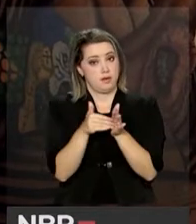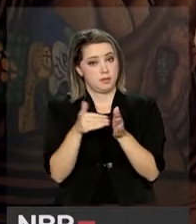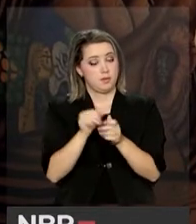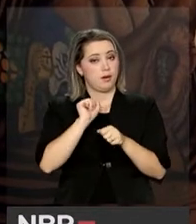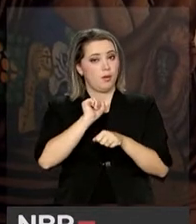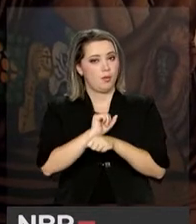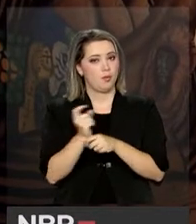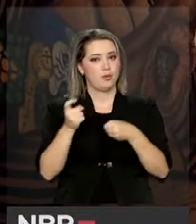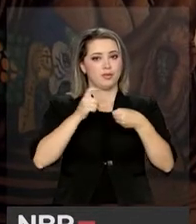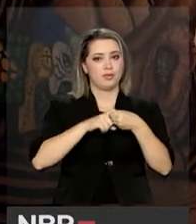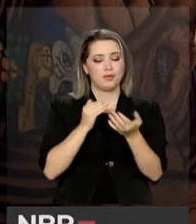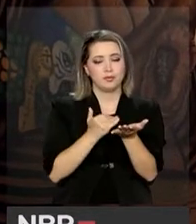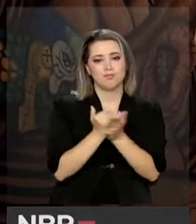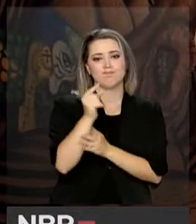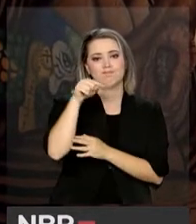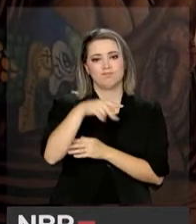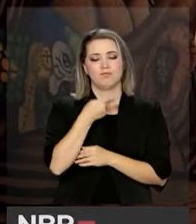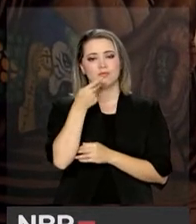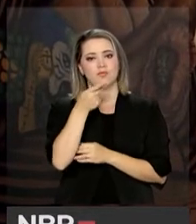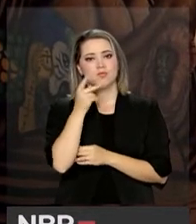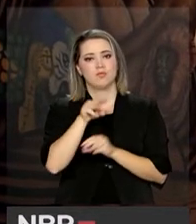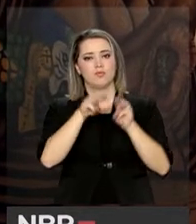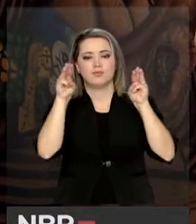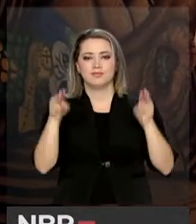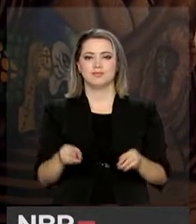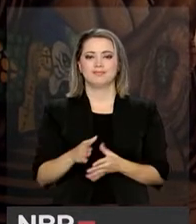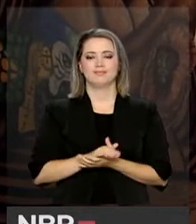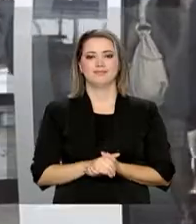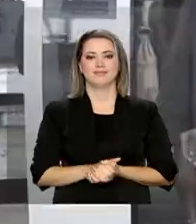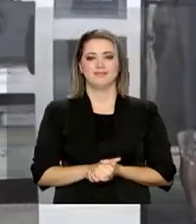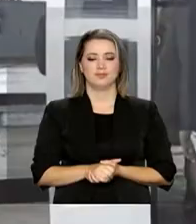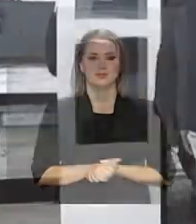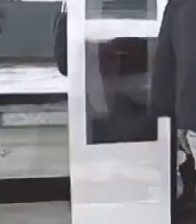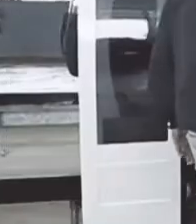intervalo e na volta continua aqui falando sobre os museus. Até já!